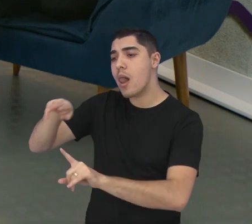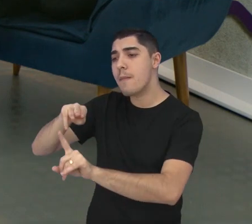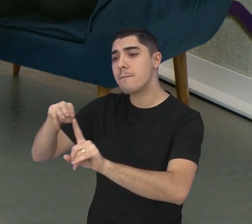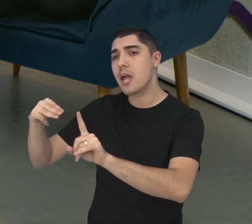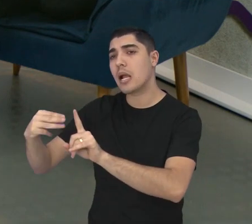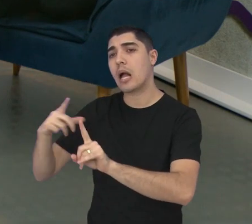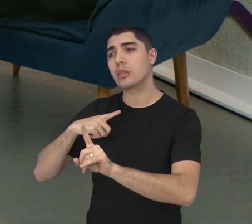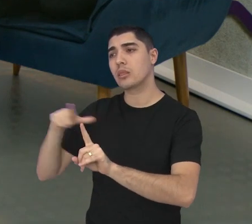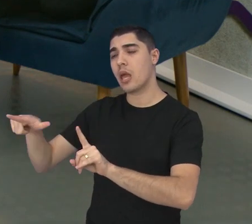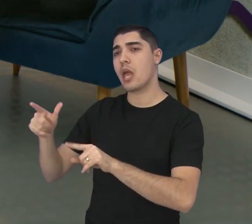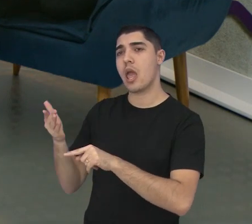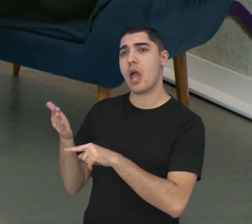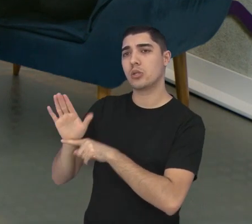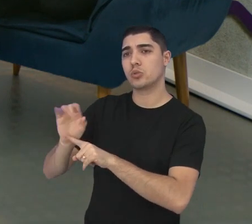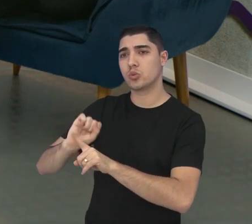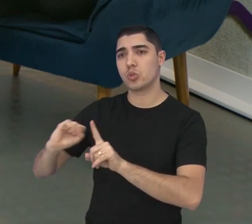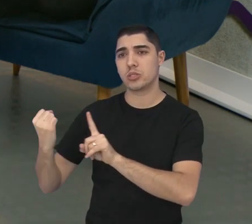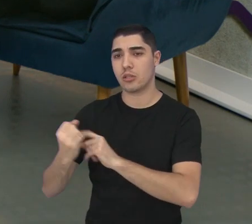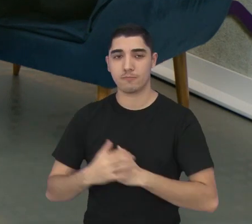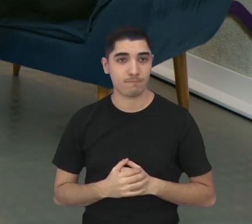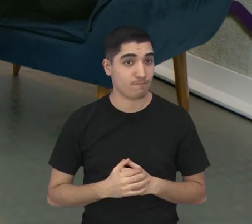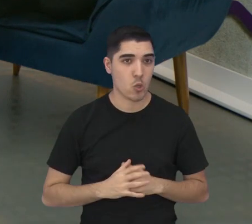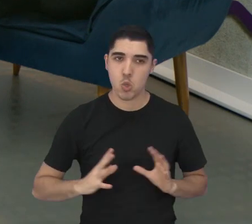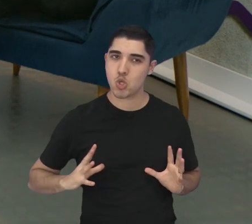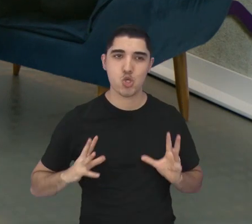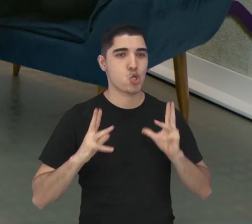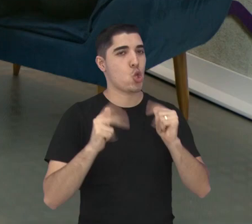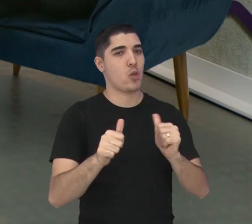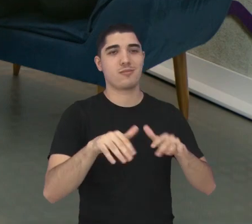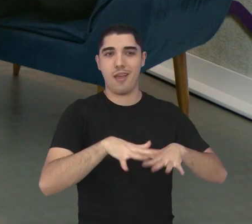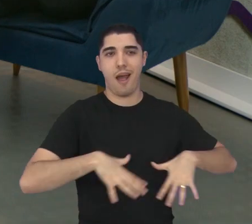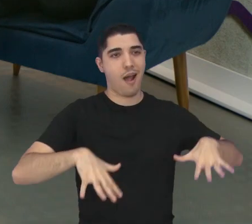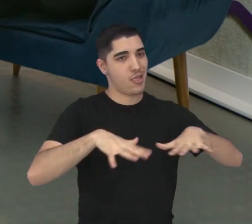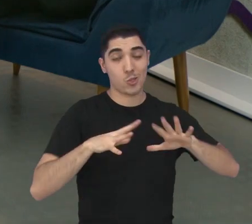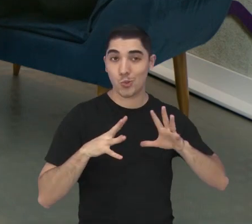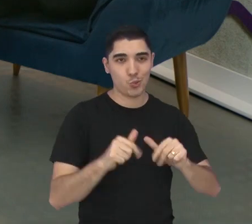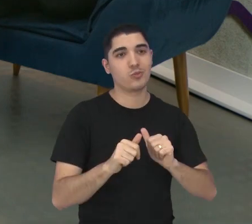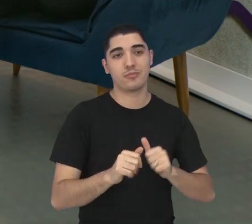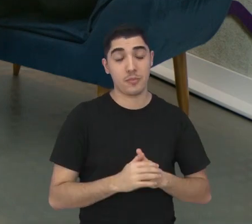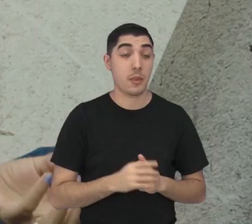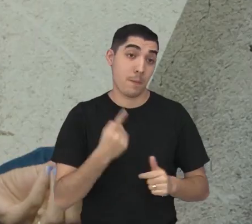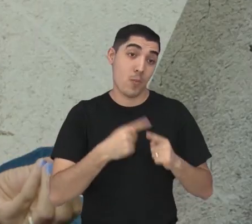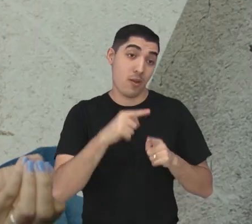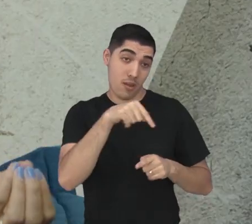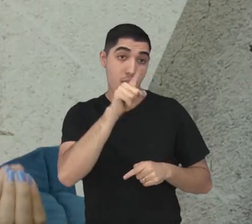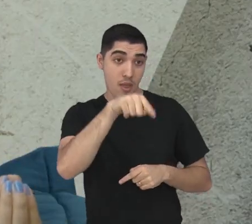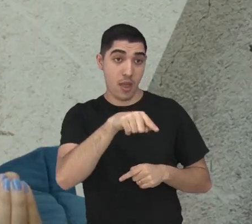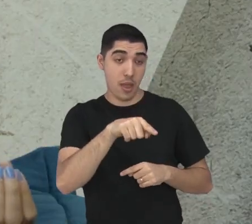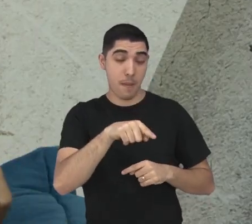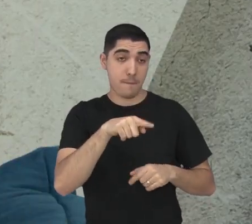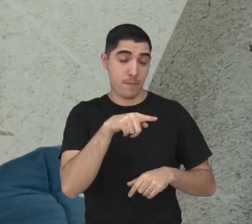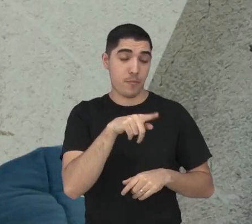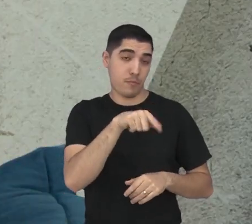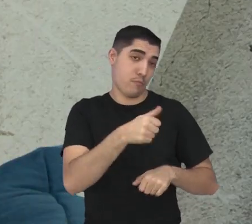mercado o serviço social funciona? Em todas as áreas, Samuel. Nós estamos em todos os lugares, né? Primeiro porque é uma